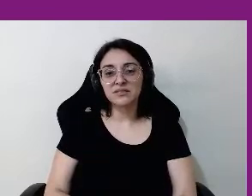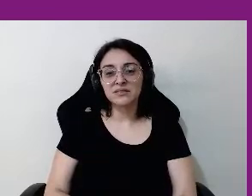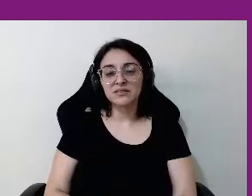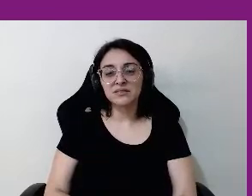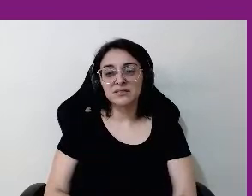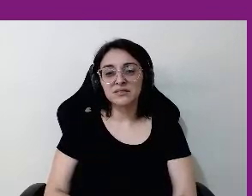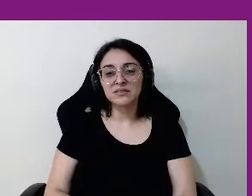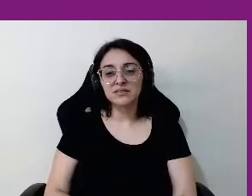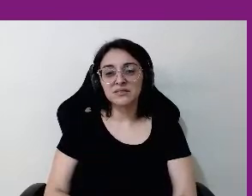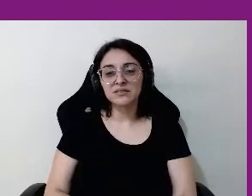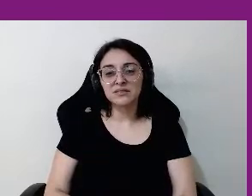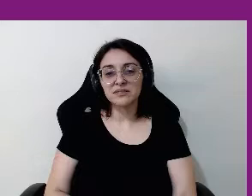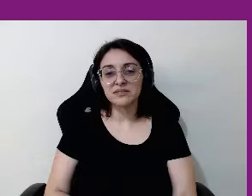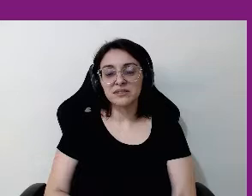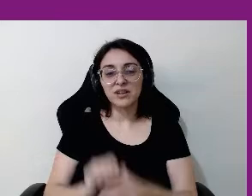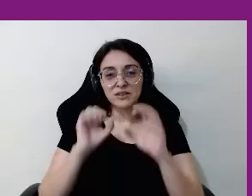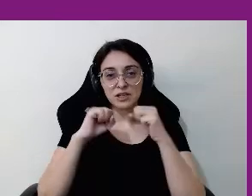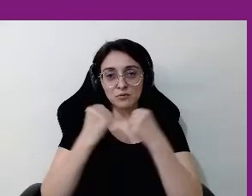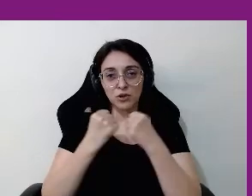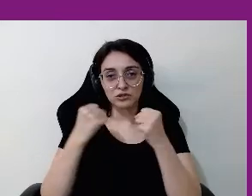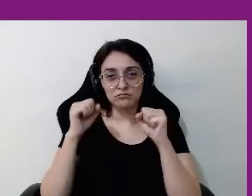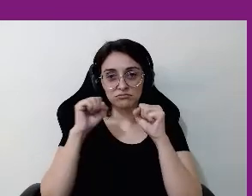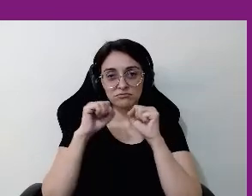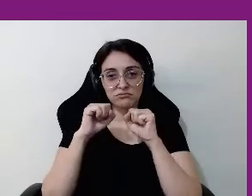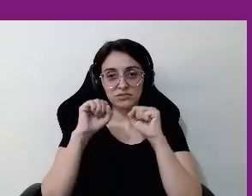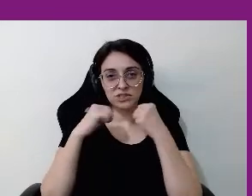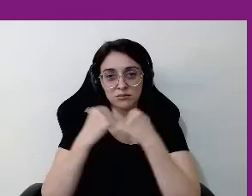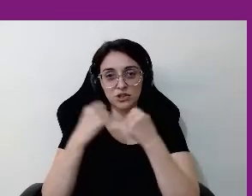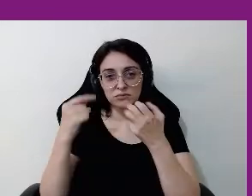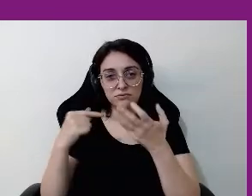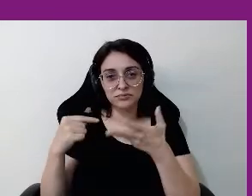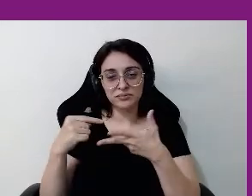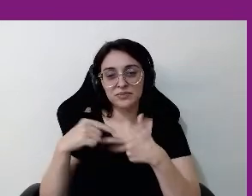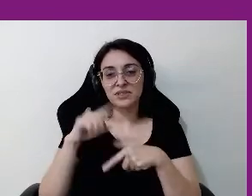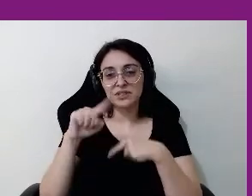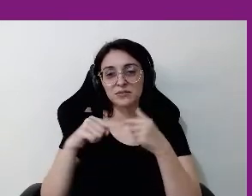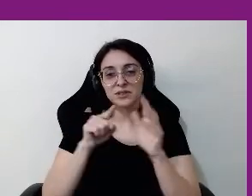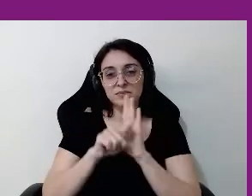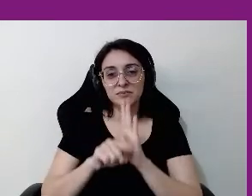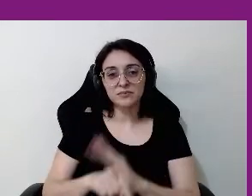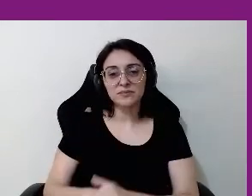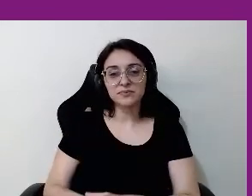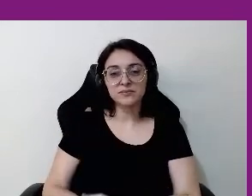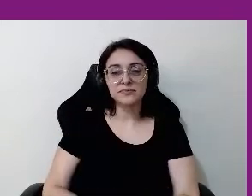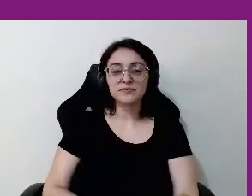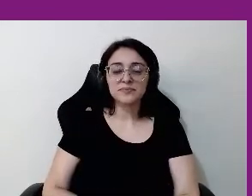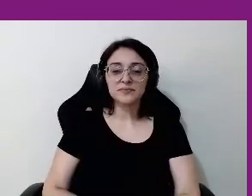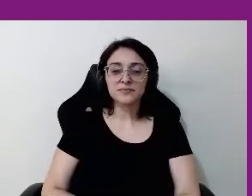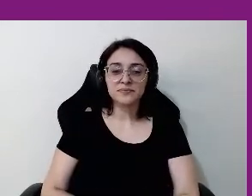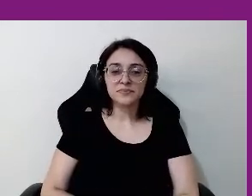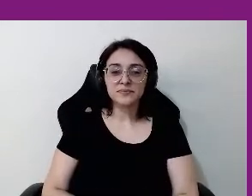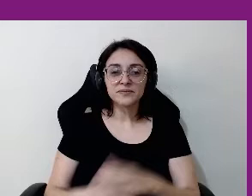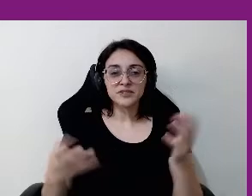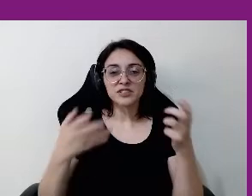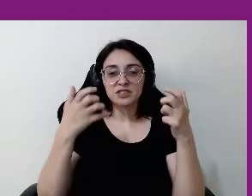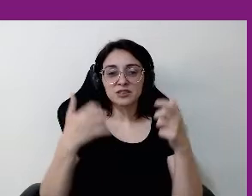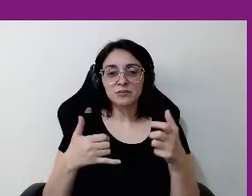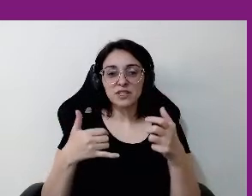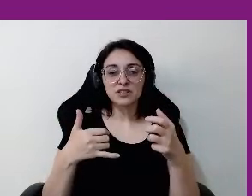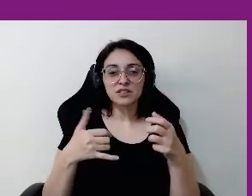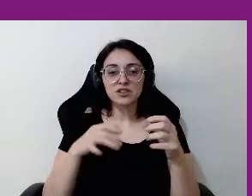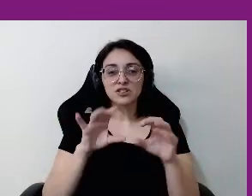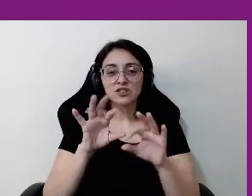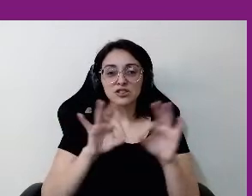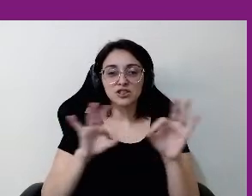As perguntas serão feitas no final do simpósio. Maneuvers, PIP titration and prone, what makes the difference? Ela vai falar sobre manobras